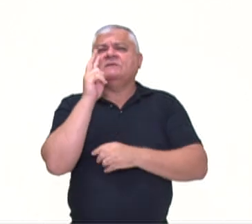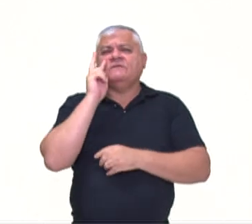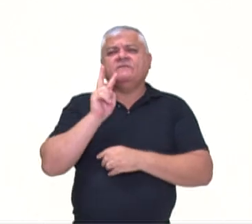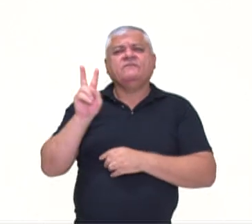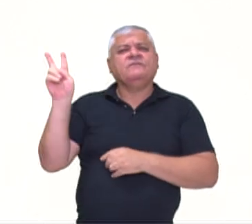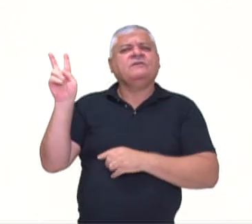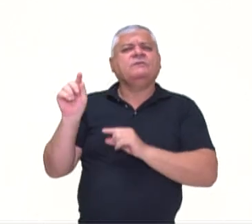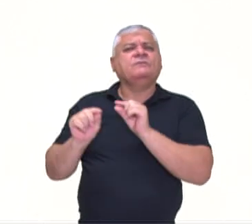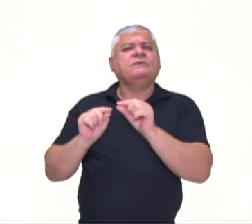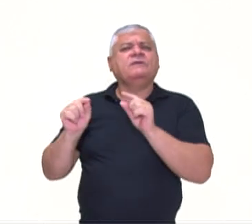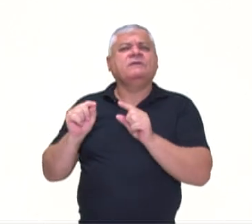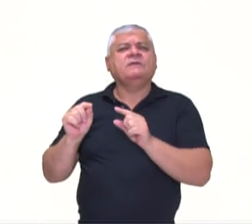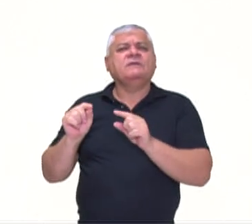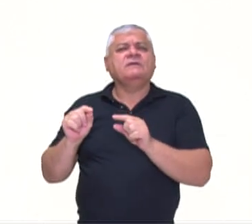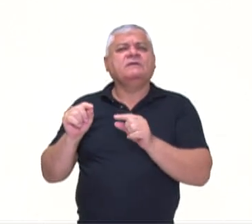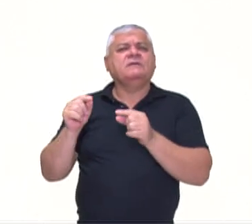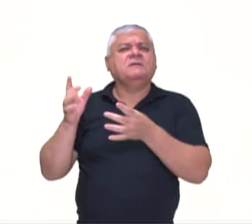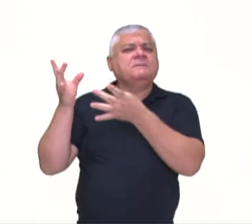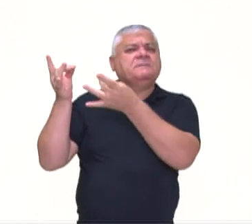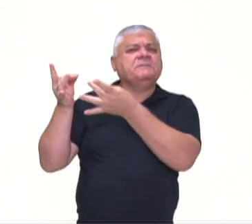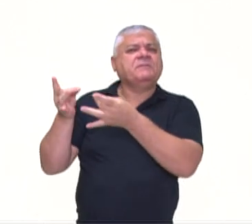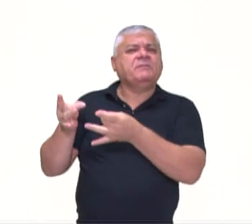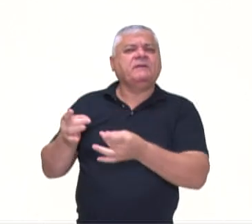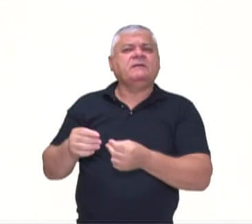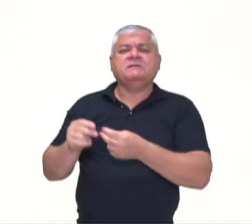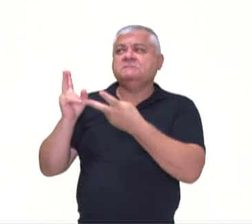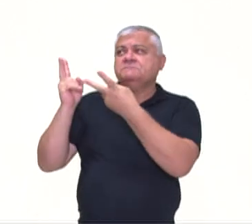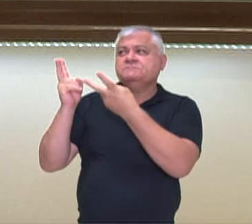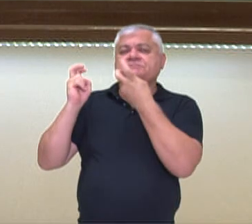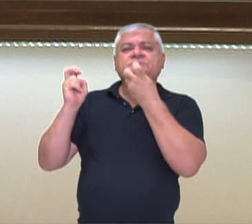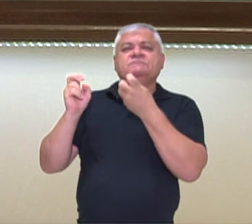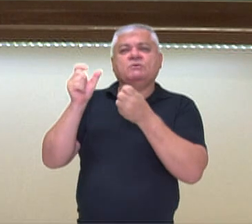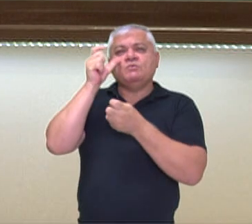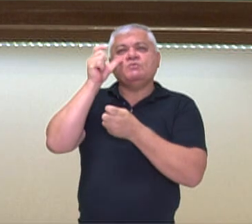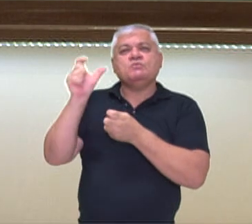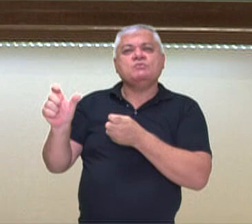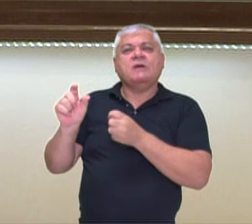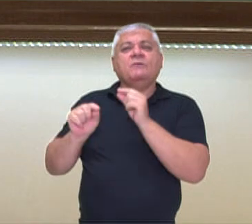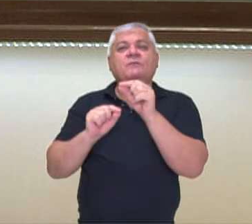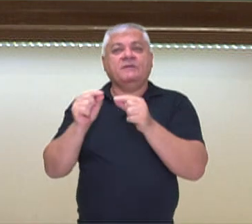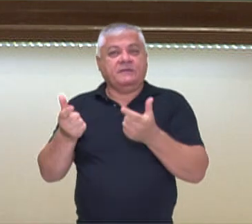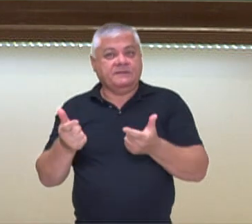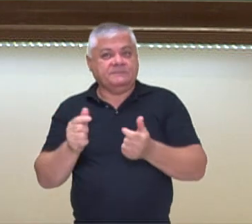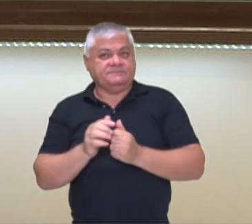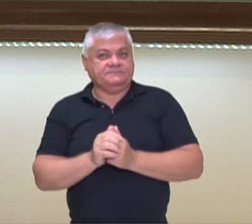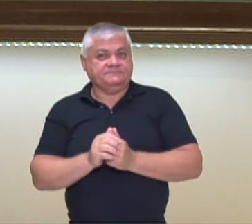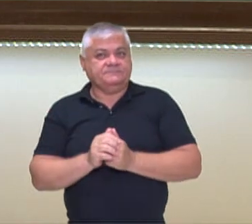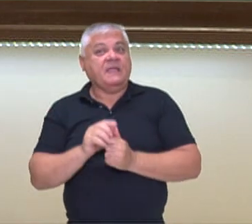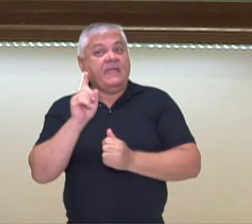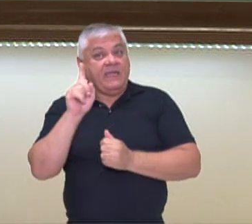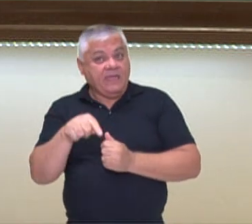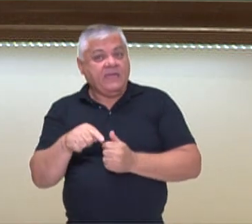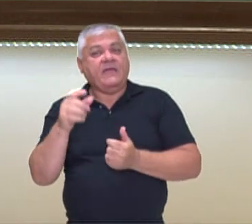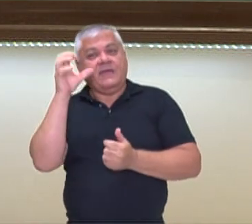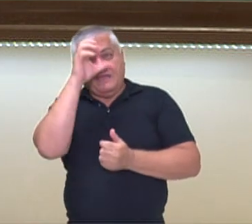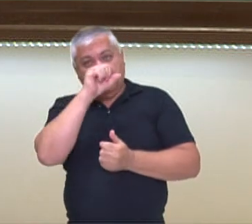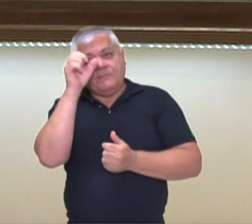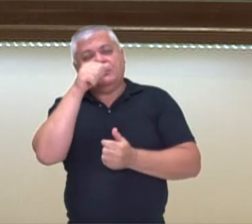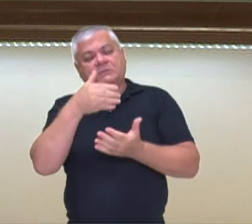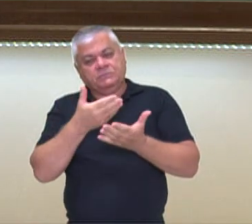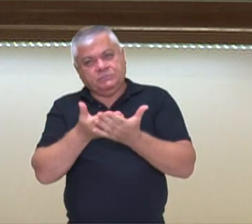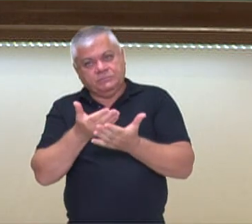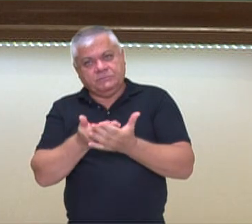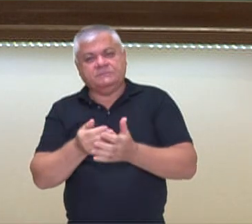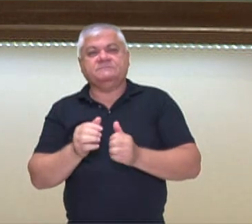observa nela? Quais são os detalhes? O que te chama a atenção nessas equações? Tá certo? É o que nós vamos ver no